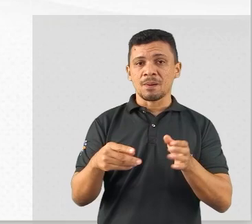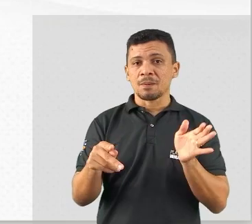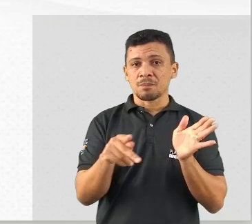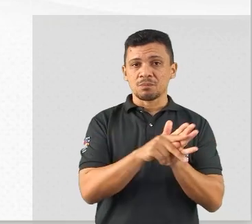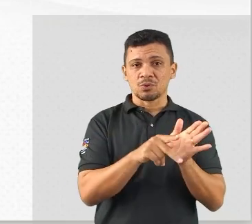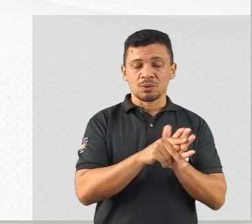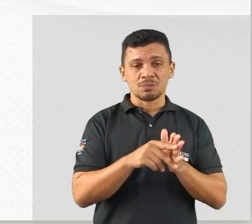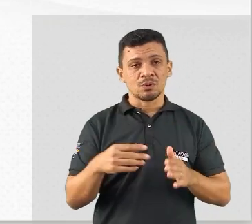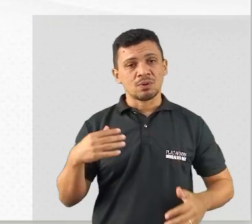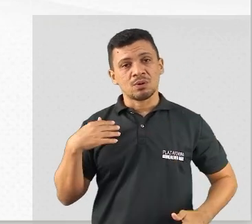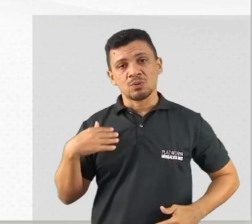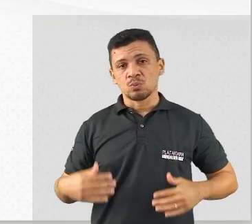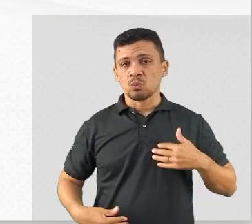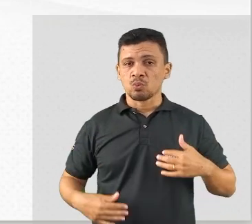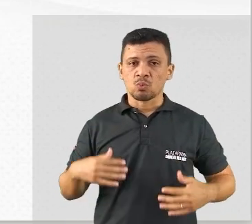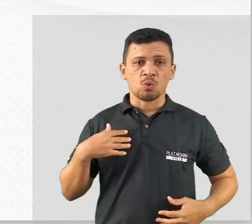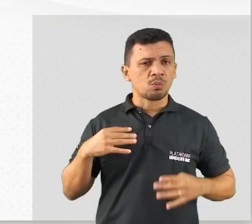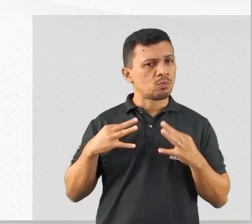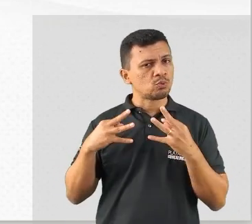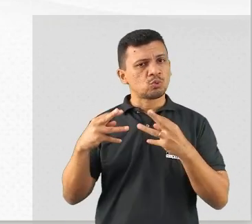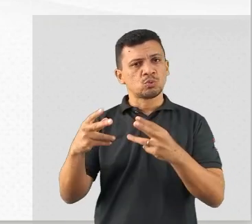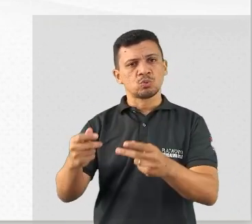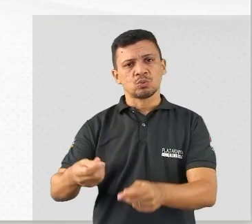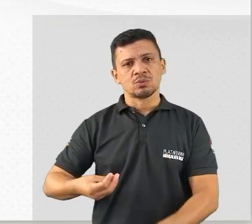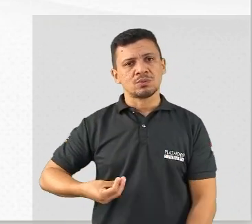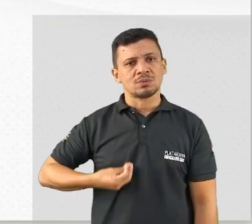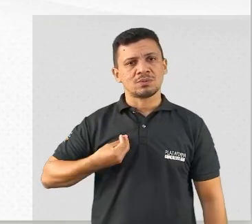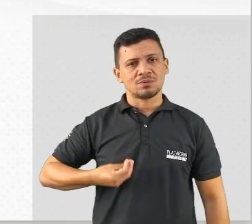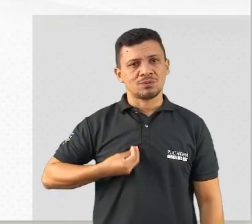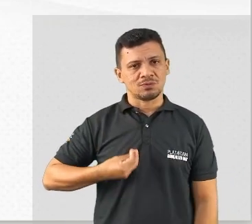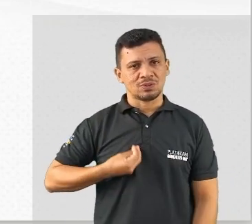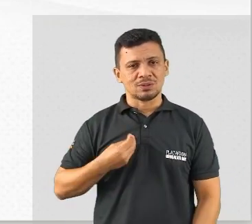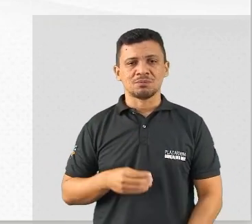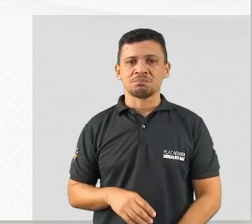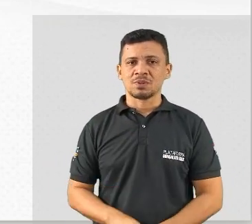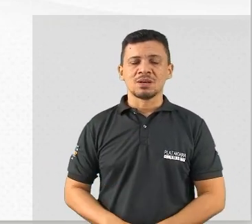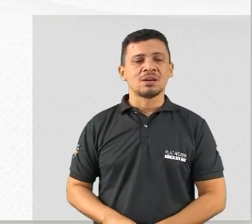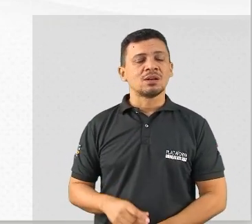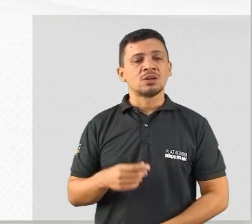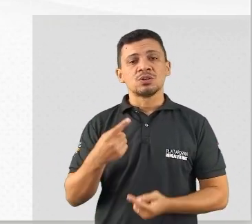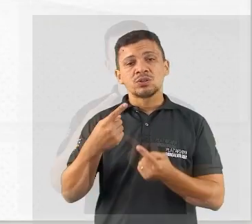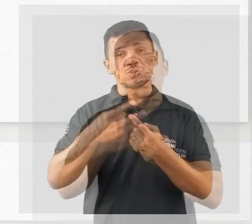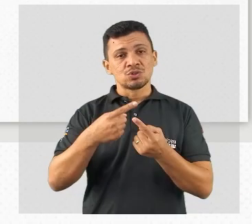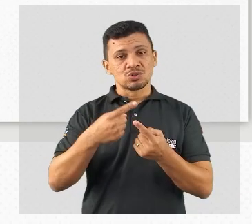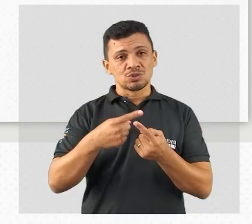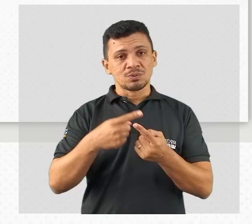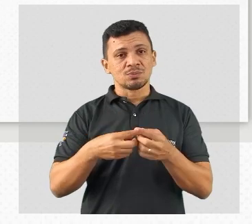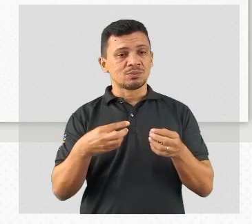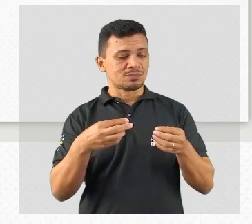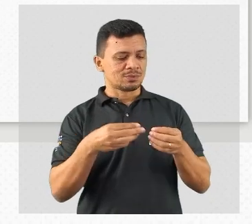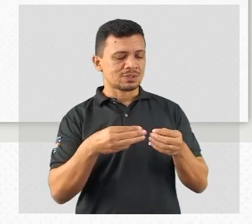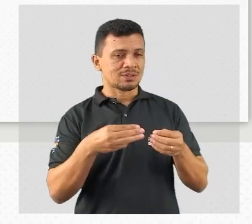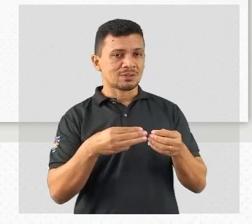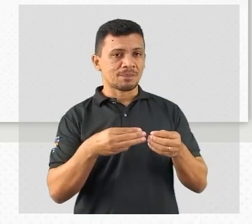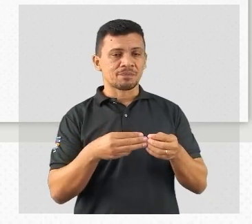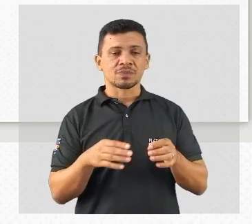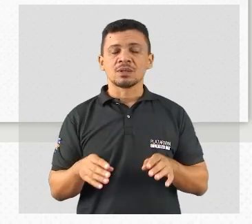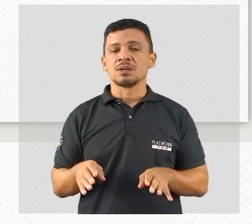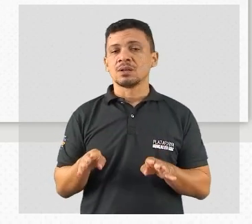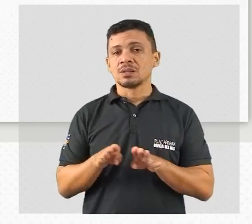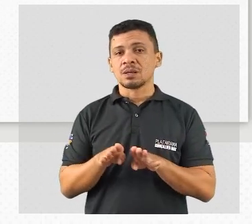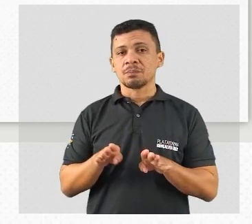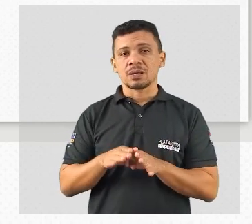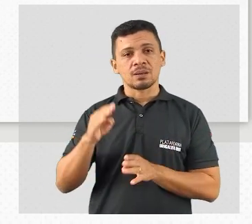morfofuncional tão importante para todos os seres vivos, tá? A gente vai falar um pouquinho dos tipos celulares, vamos falar um pouquinho